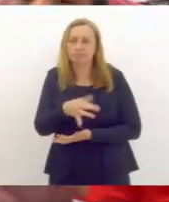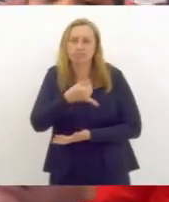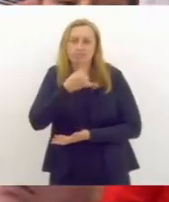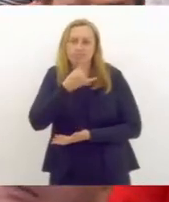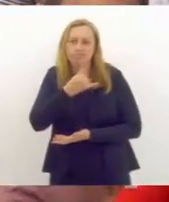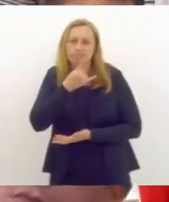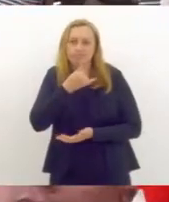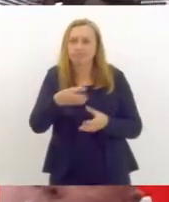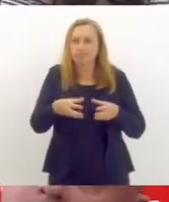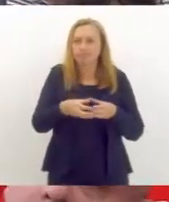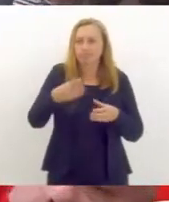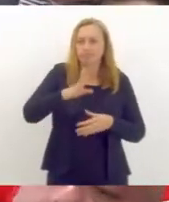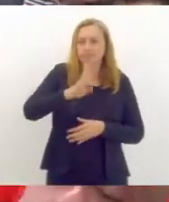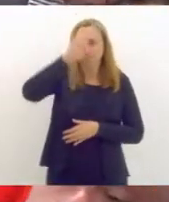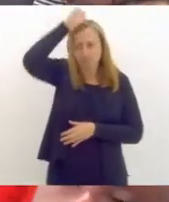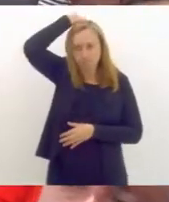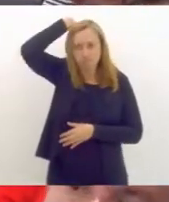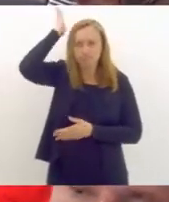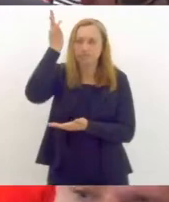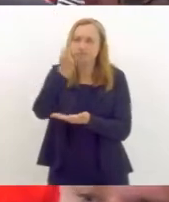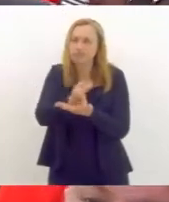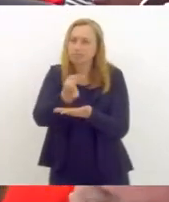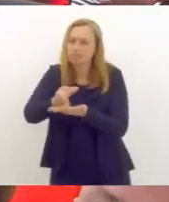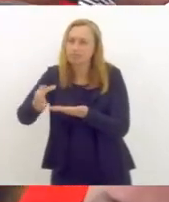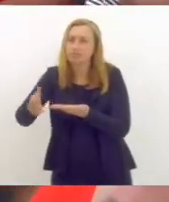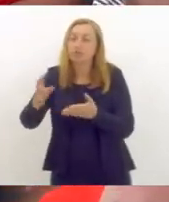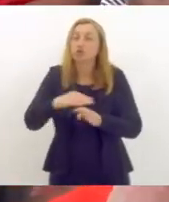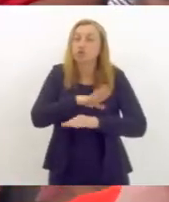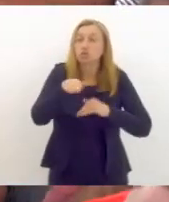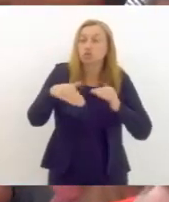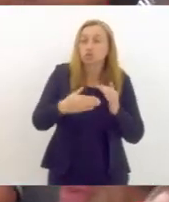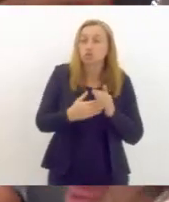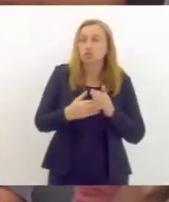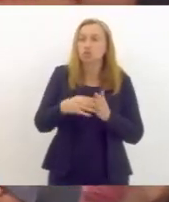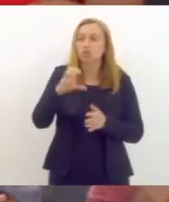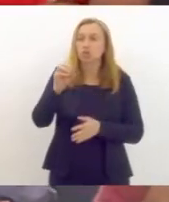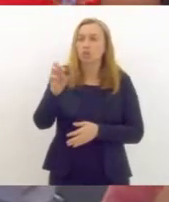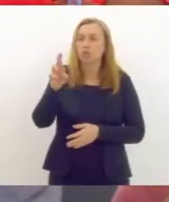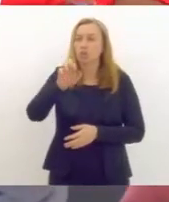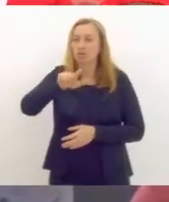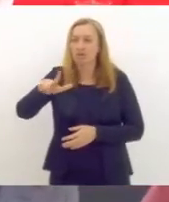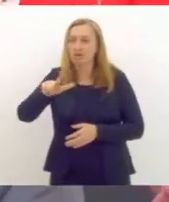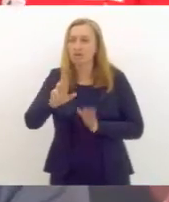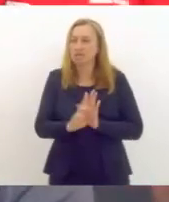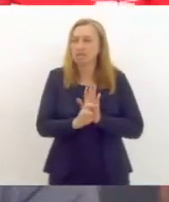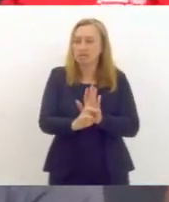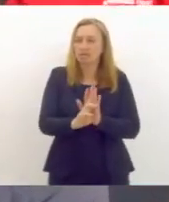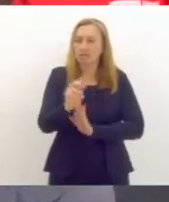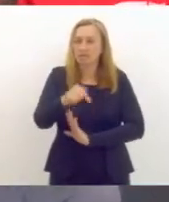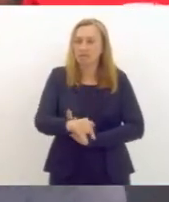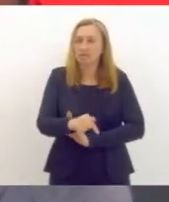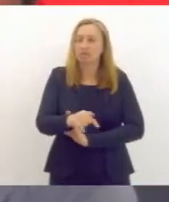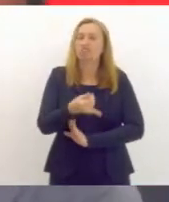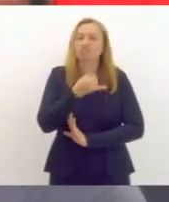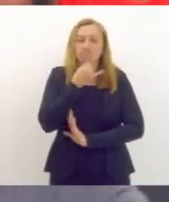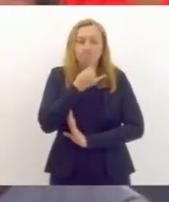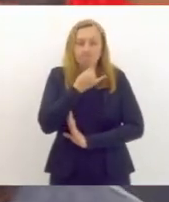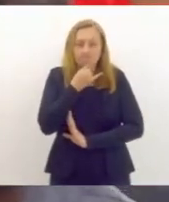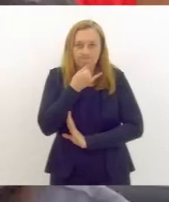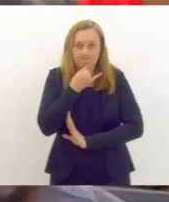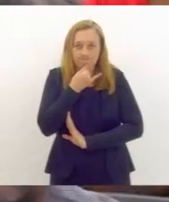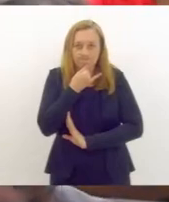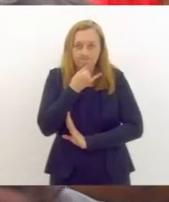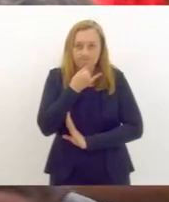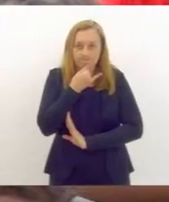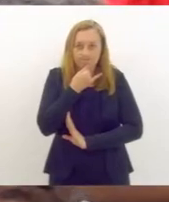bombeiro lamentável de todos os coronéis que pudessem estar aqui para ser representados eu não sei quem são lamentava a